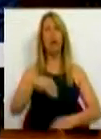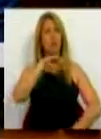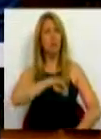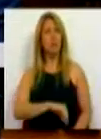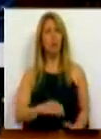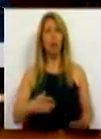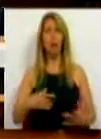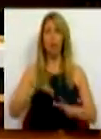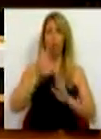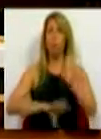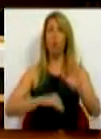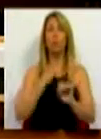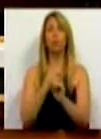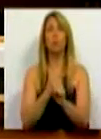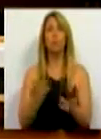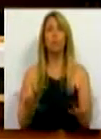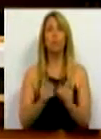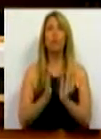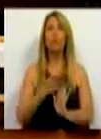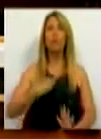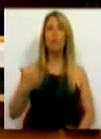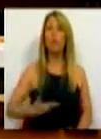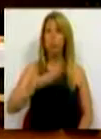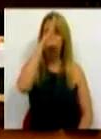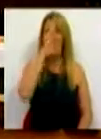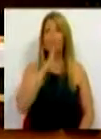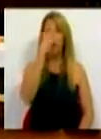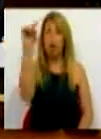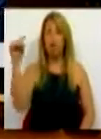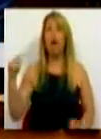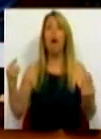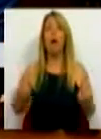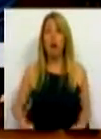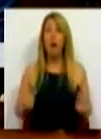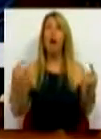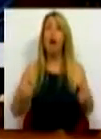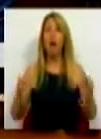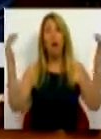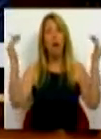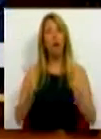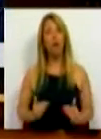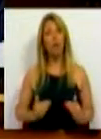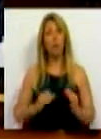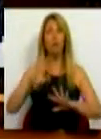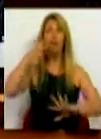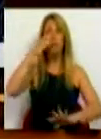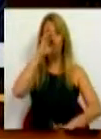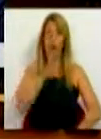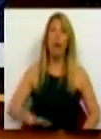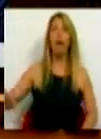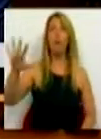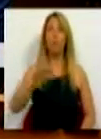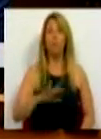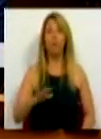trabalho. Todos os direitos que os Estados têm de reduzir as implicações no seu ambiente